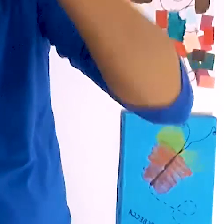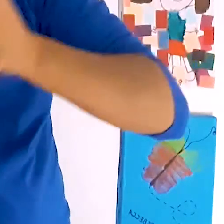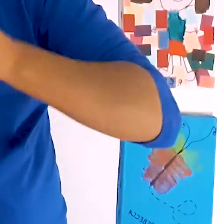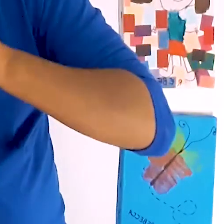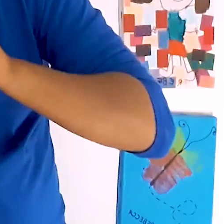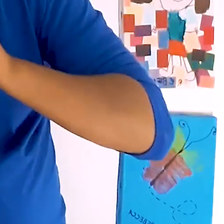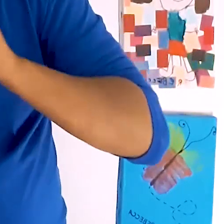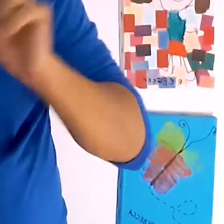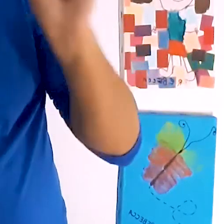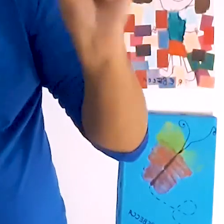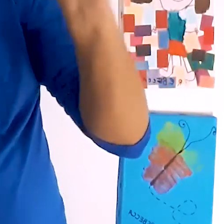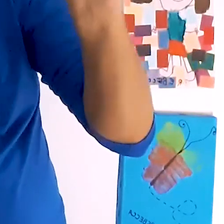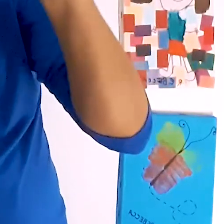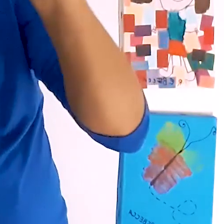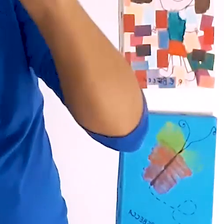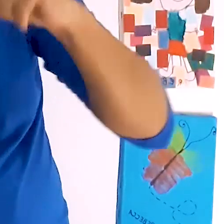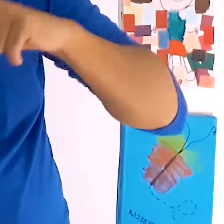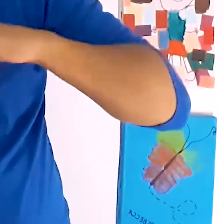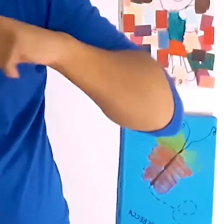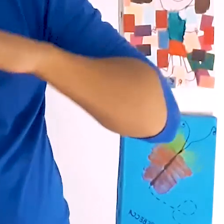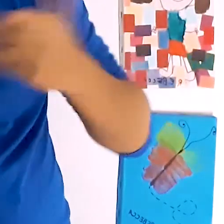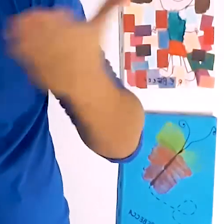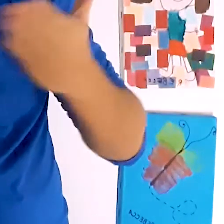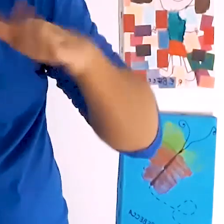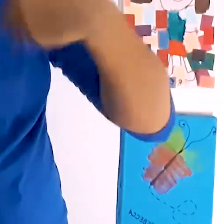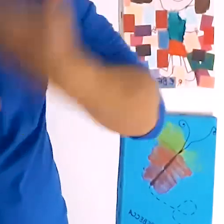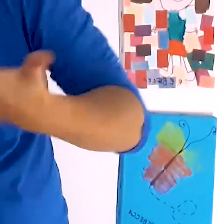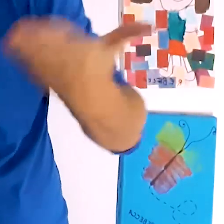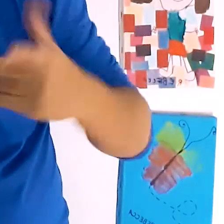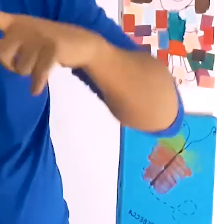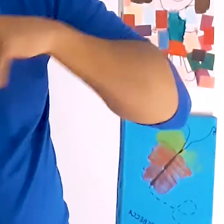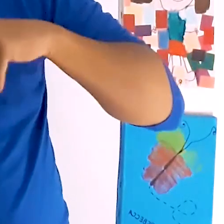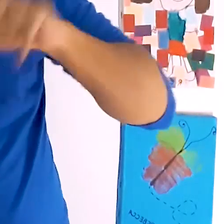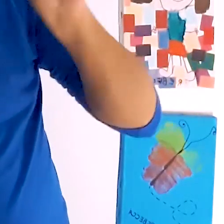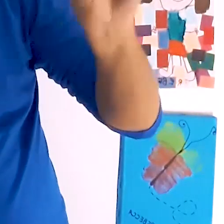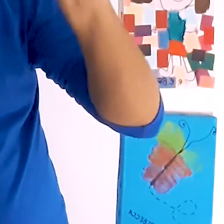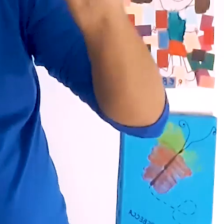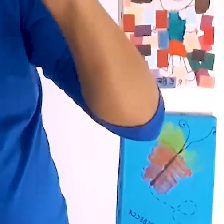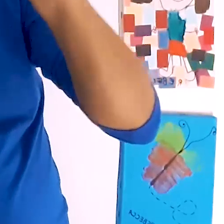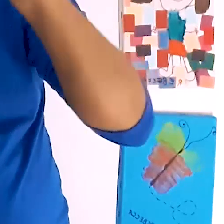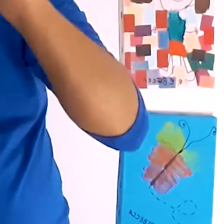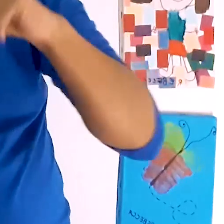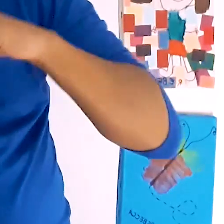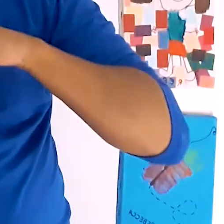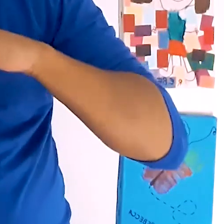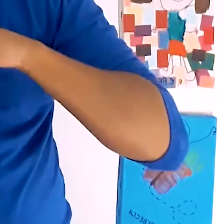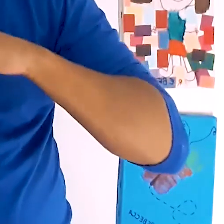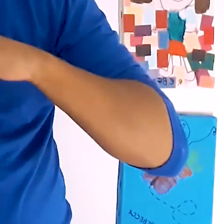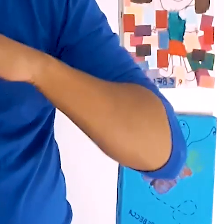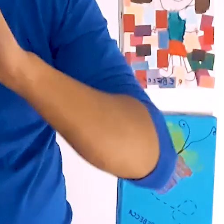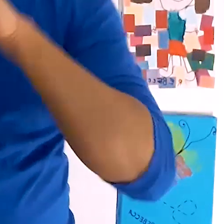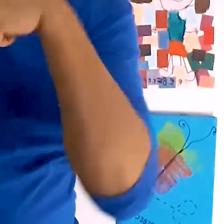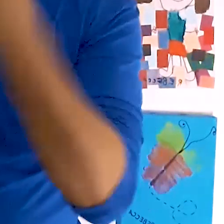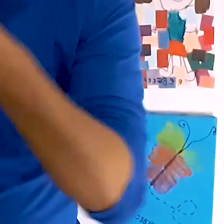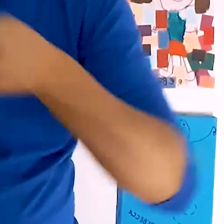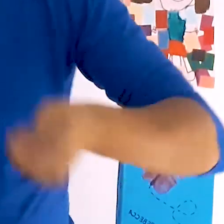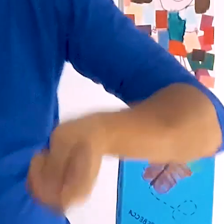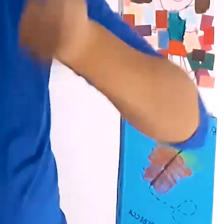Sabe? Conhece? Tem por aí. Até hoje a gente encontra por aí. Tem